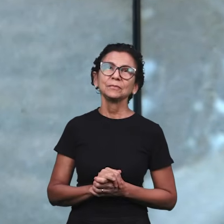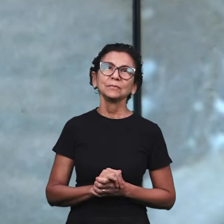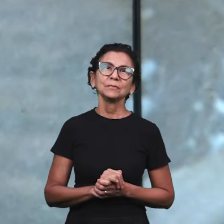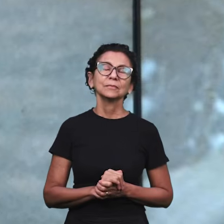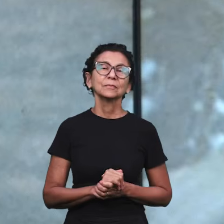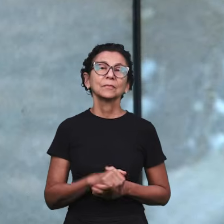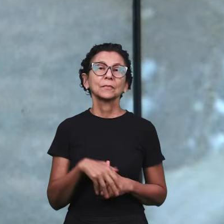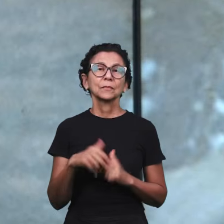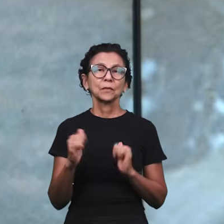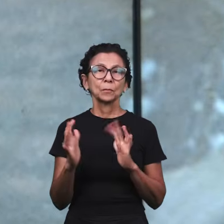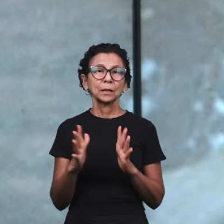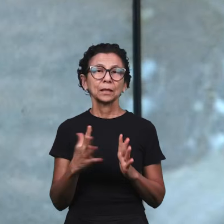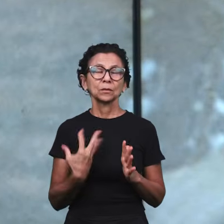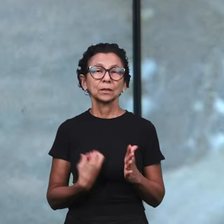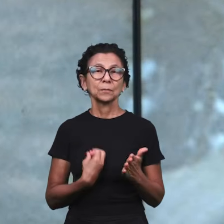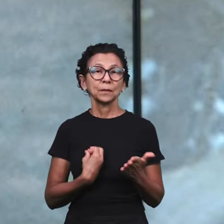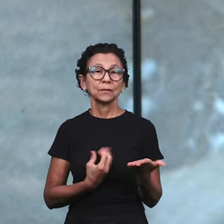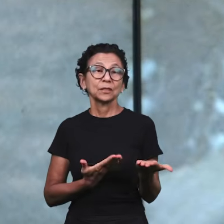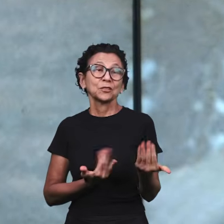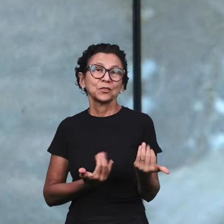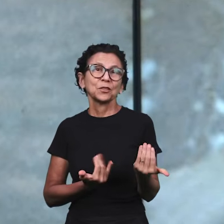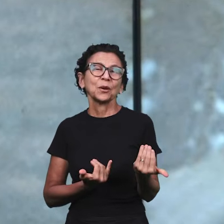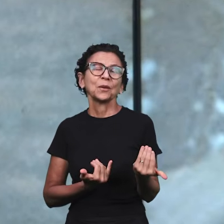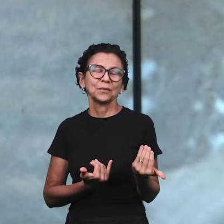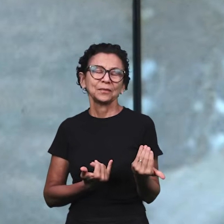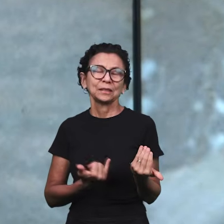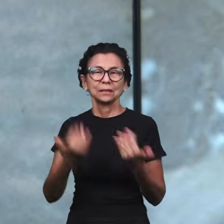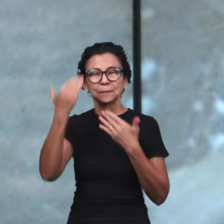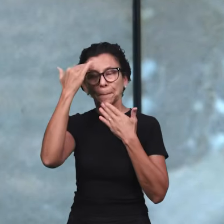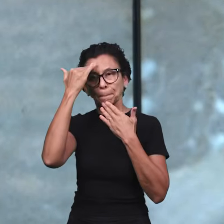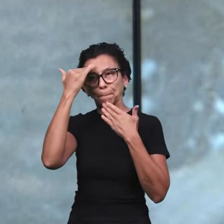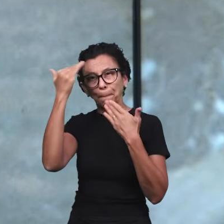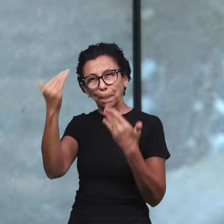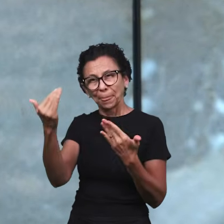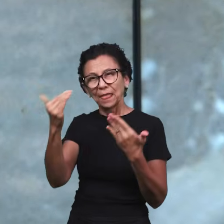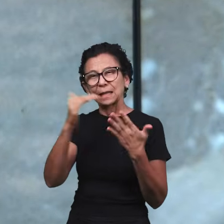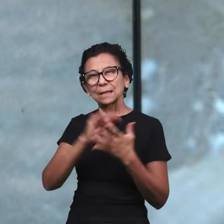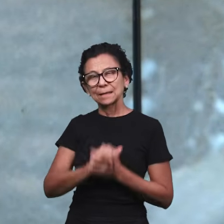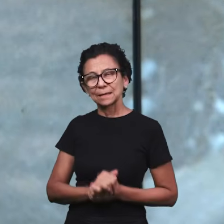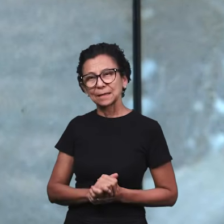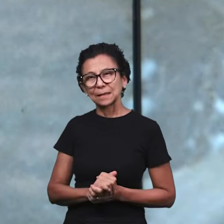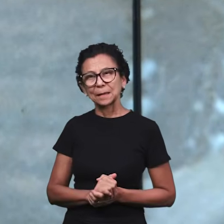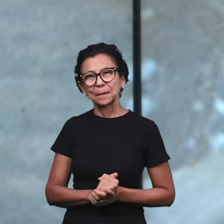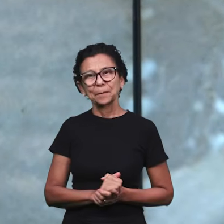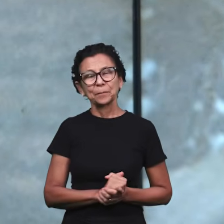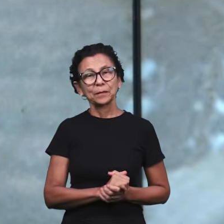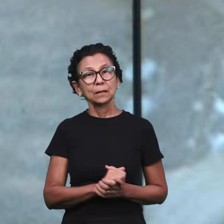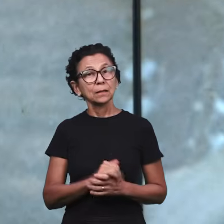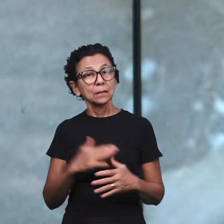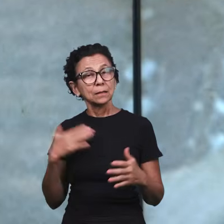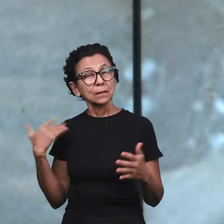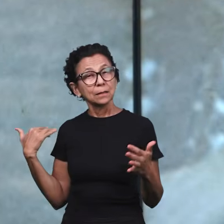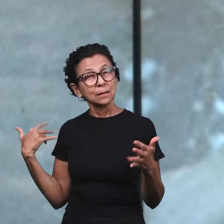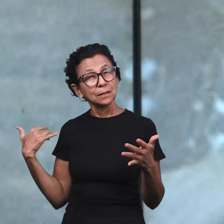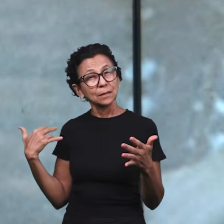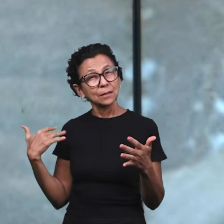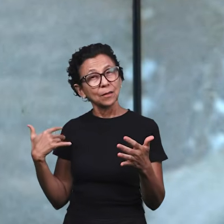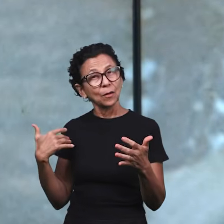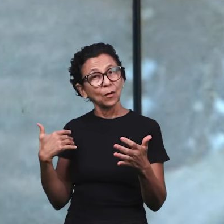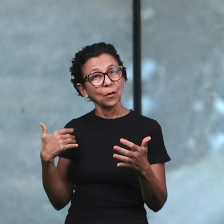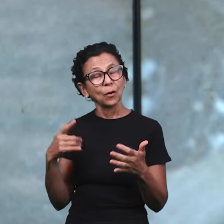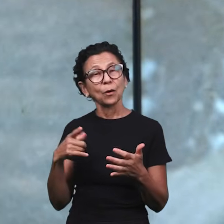programa Os Dias da Minha Mocidade. Queremos agradecer a você que esteve conosco, a você que tem nos acompanhado